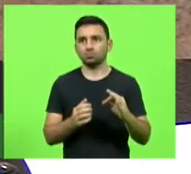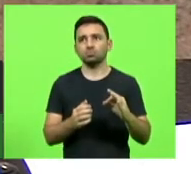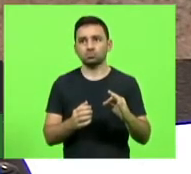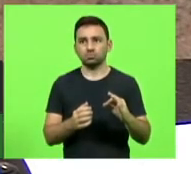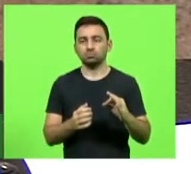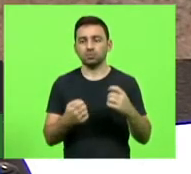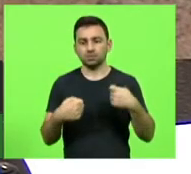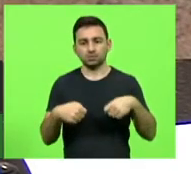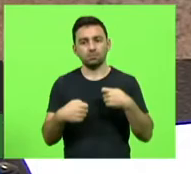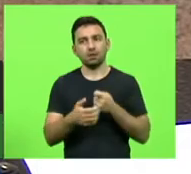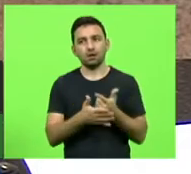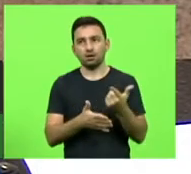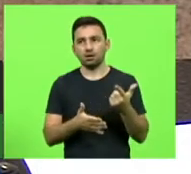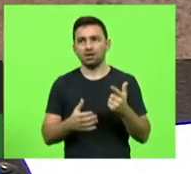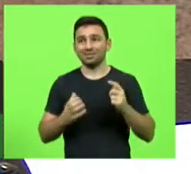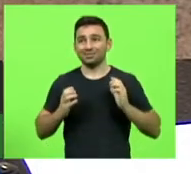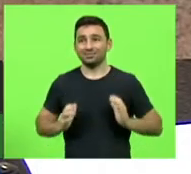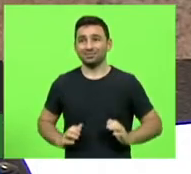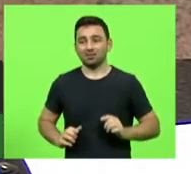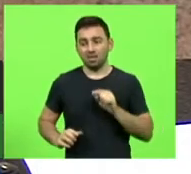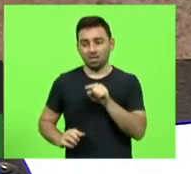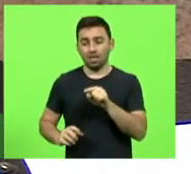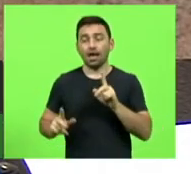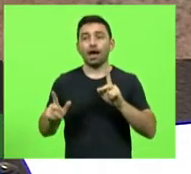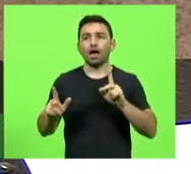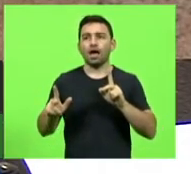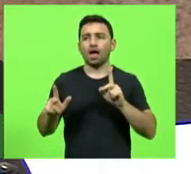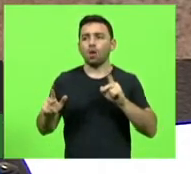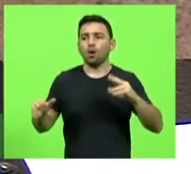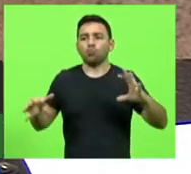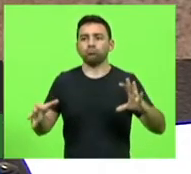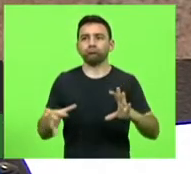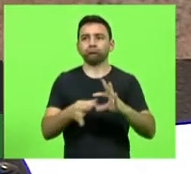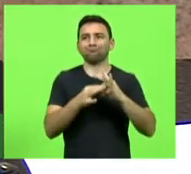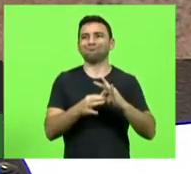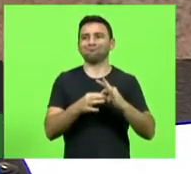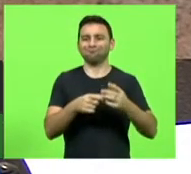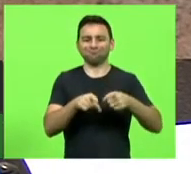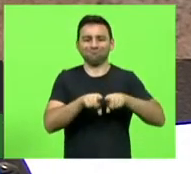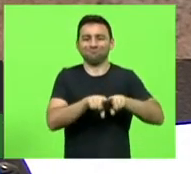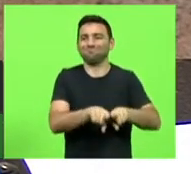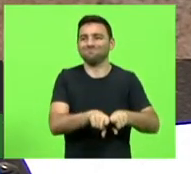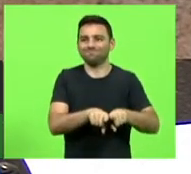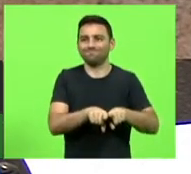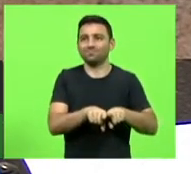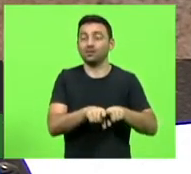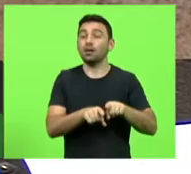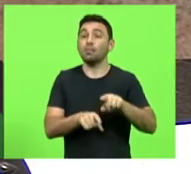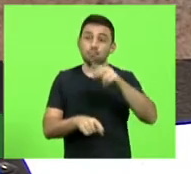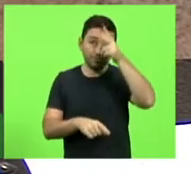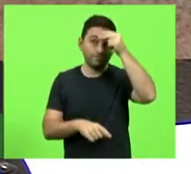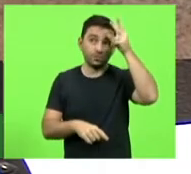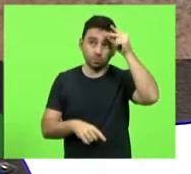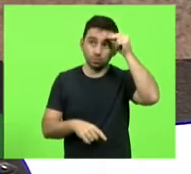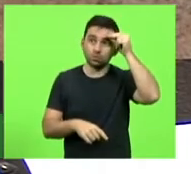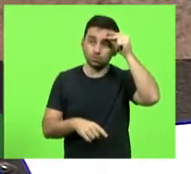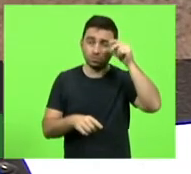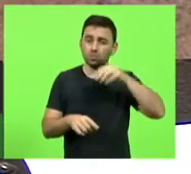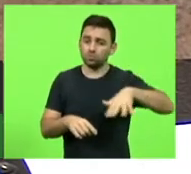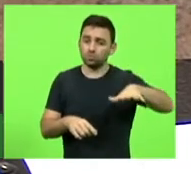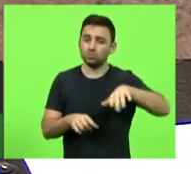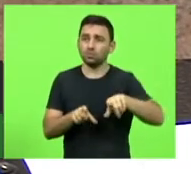O cidadão ele acaba se tornando sócio disso de alguma forma, e sócio inclusive da prefeitura.